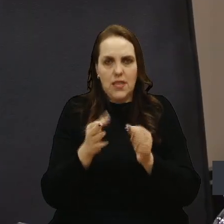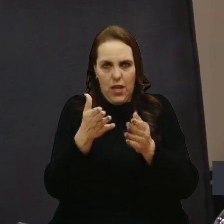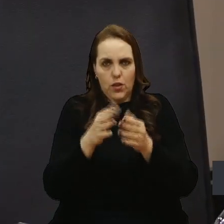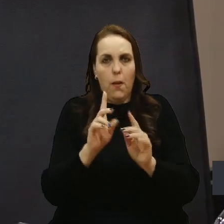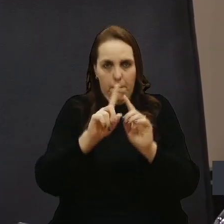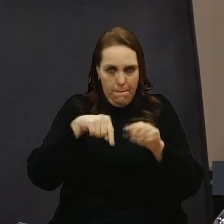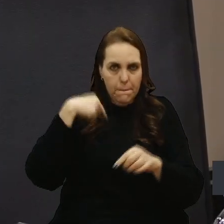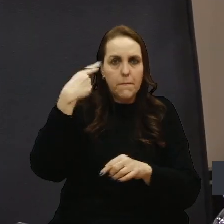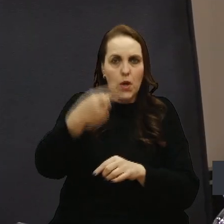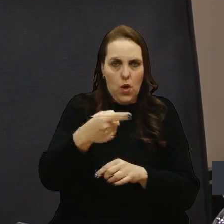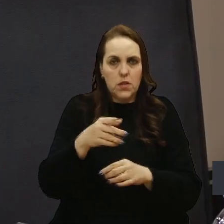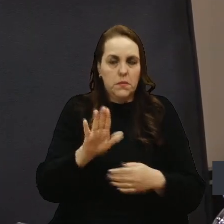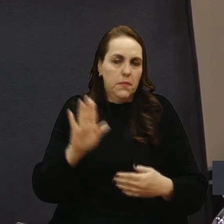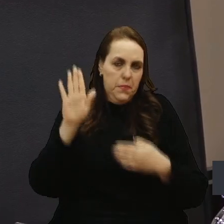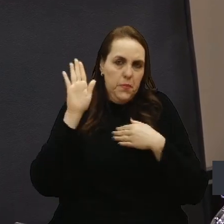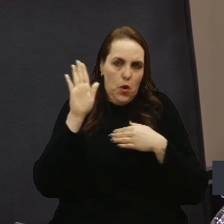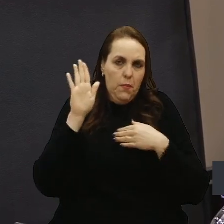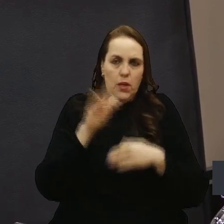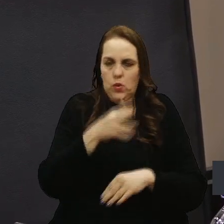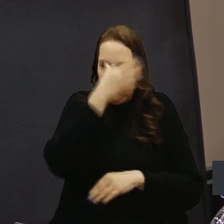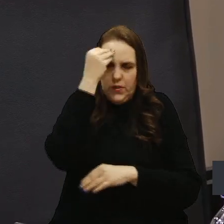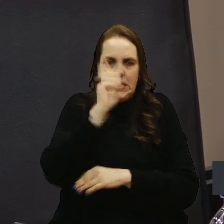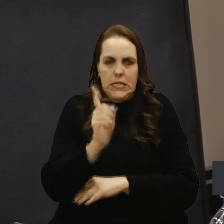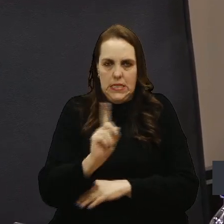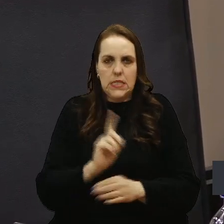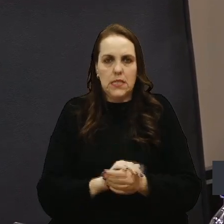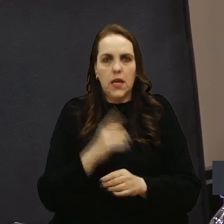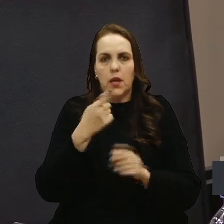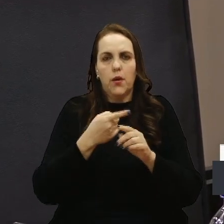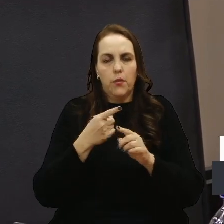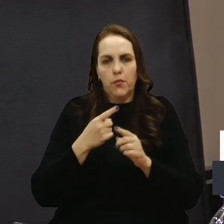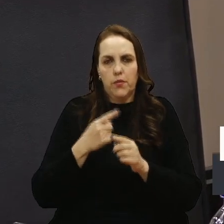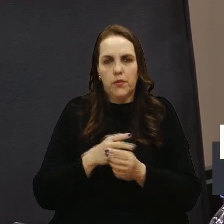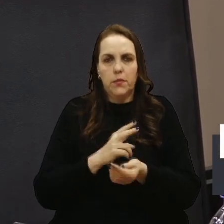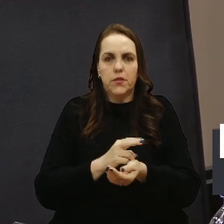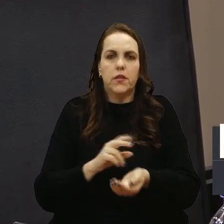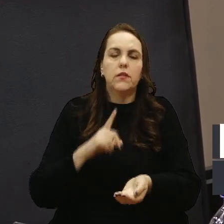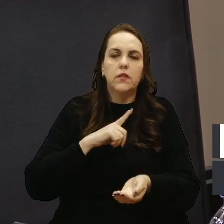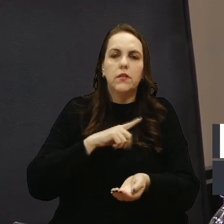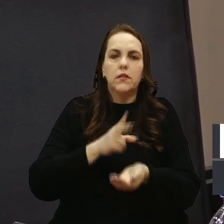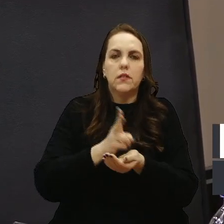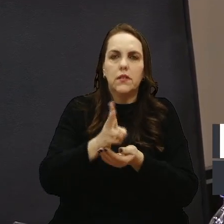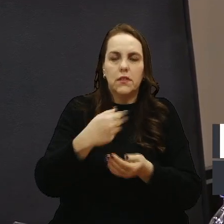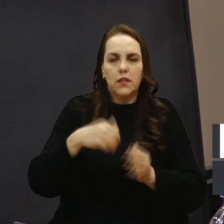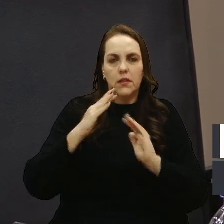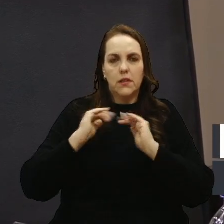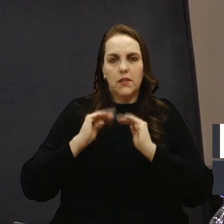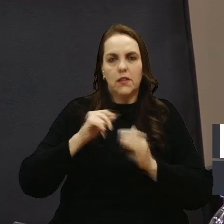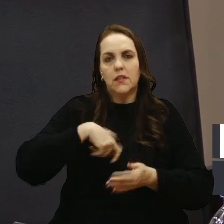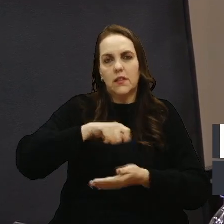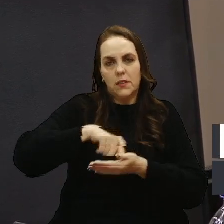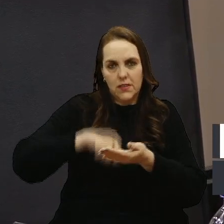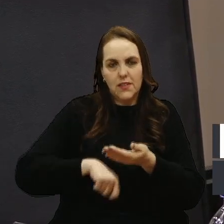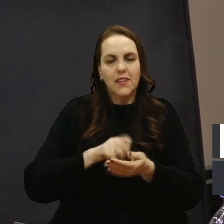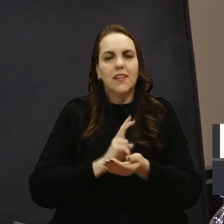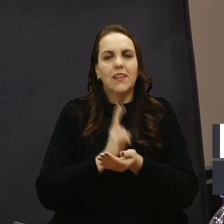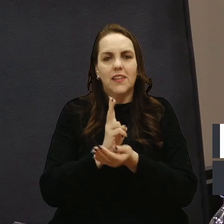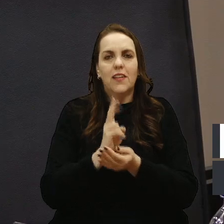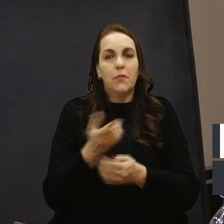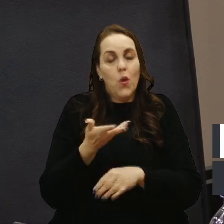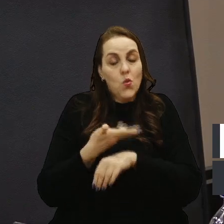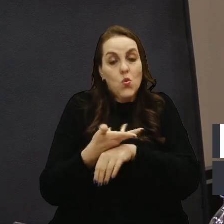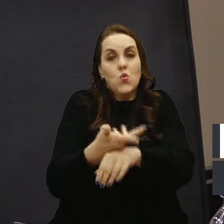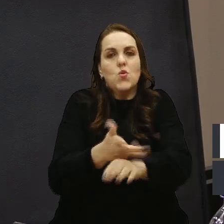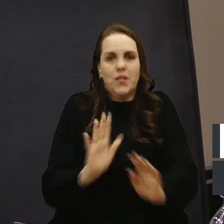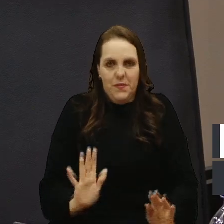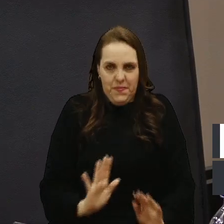e prometo que não vamos se passar, até porque o senhor sempre me pede para assinar ou coloca no grupo, né? Eu que dessa vez me passei ele na correria. Mas dizer